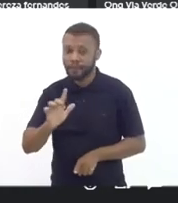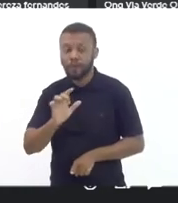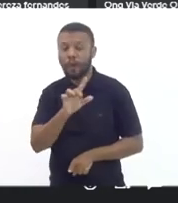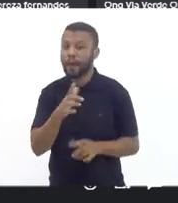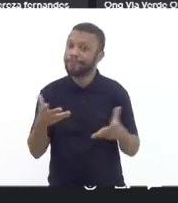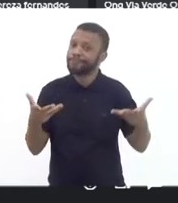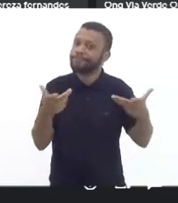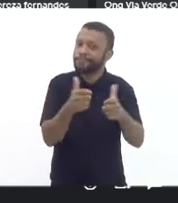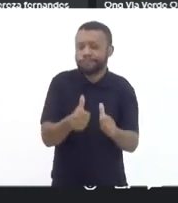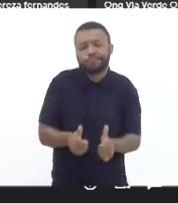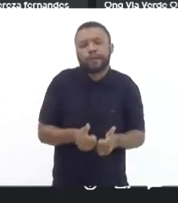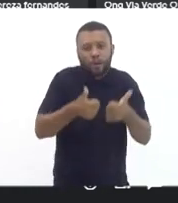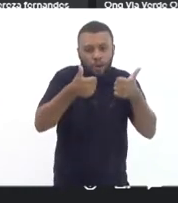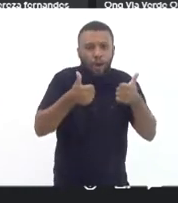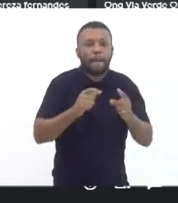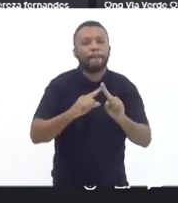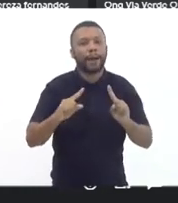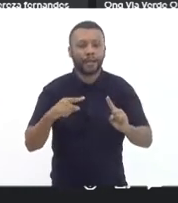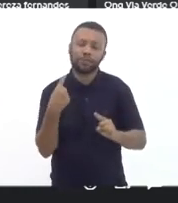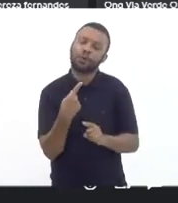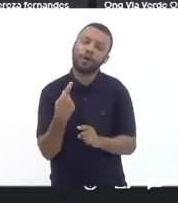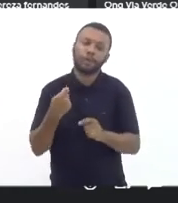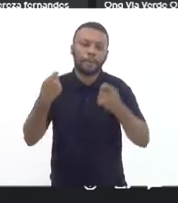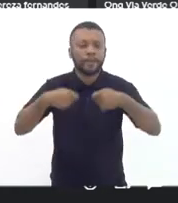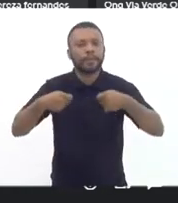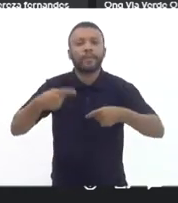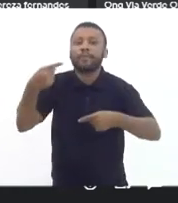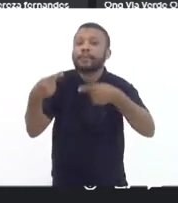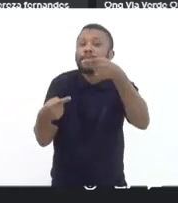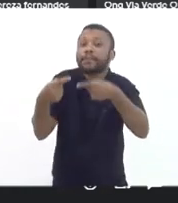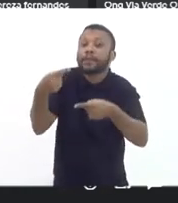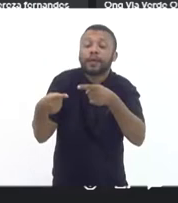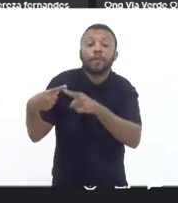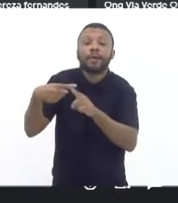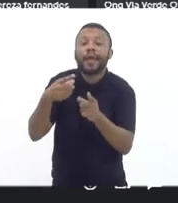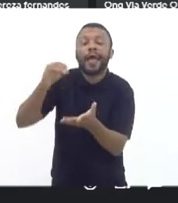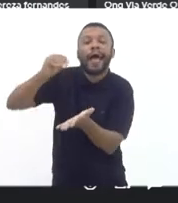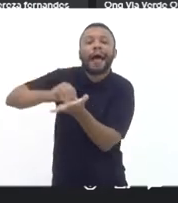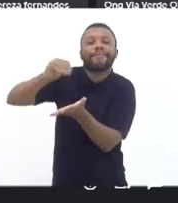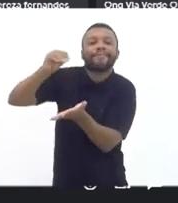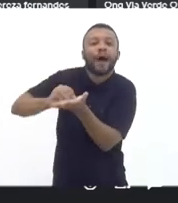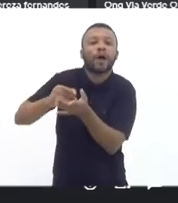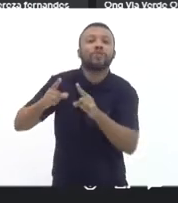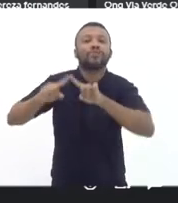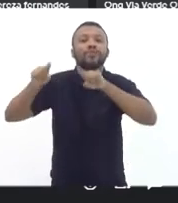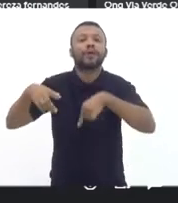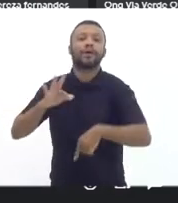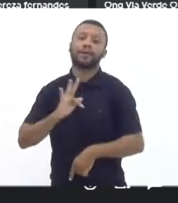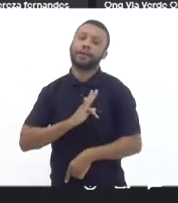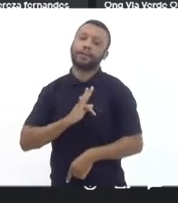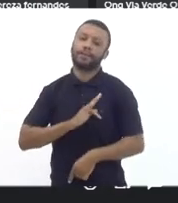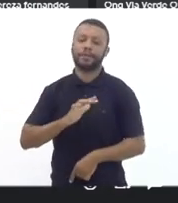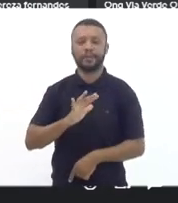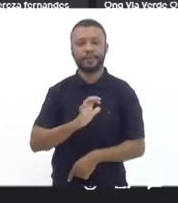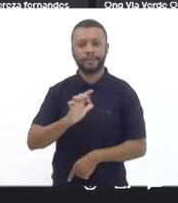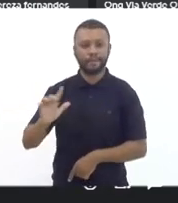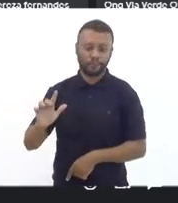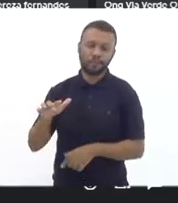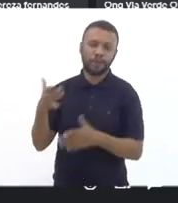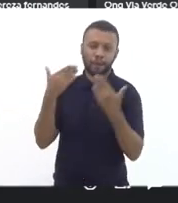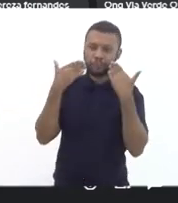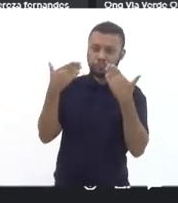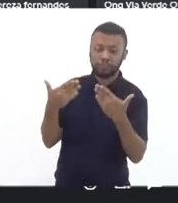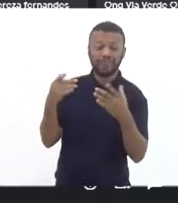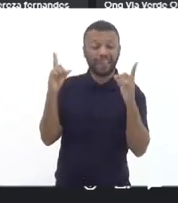efetivo, mas realmente precisamos debater mais isso, porque o déficit da polícia civil está posto. A gente sabe da dificuldade de se fazer gestão